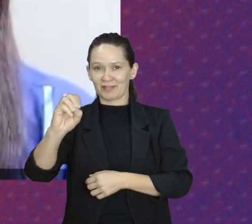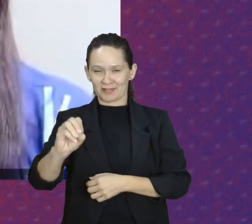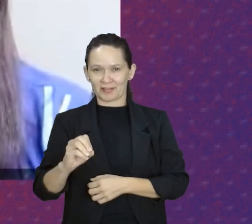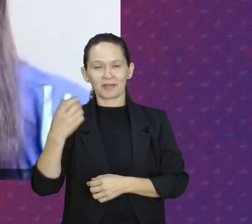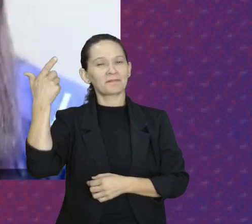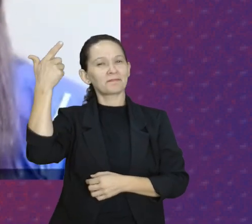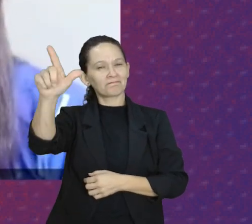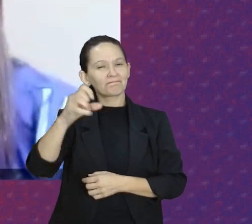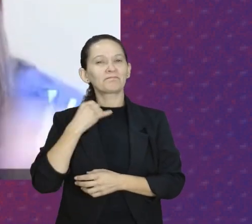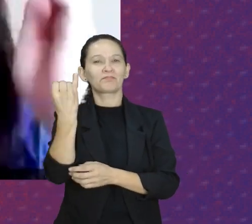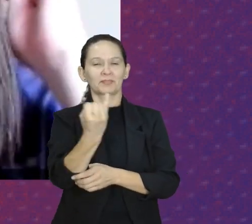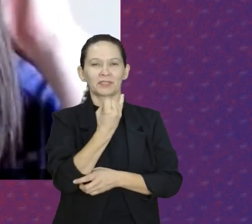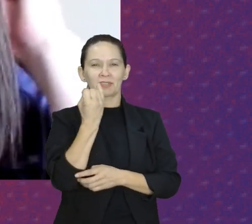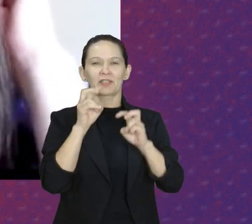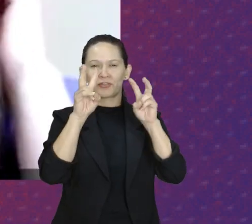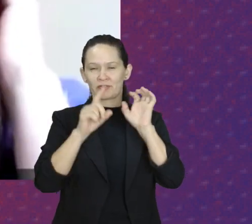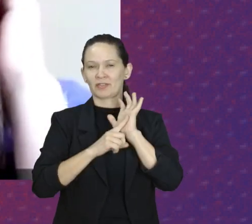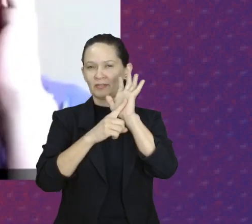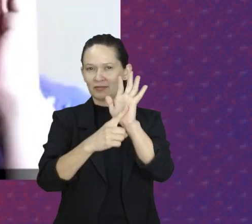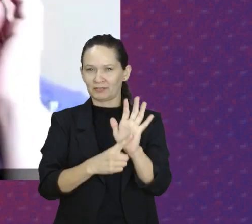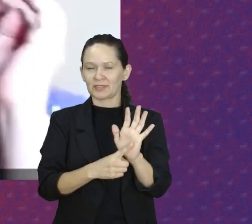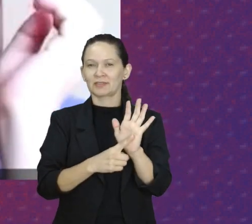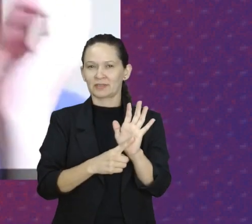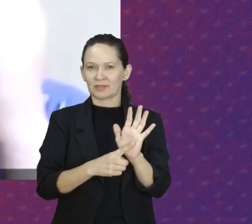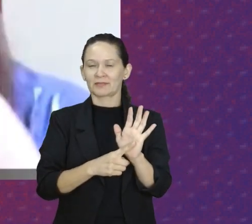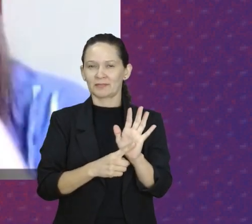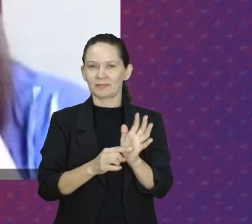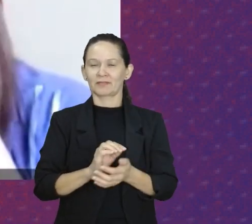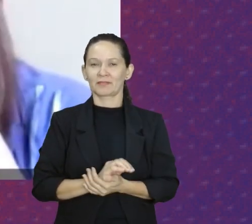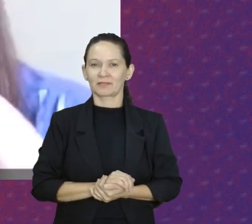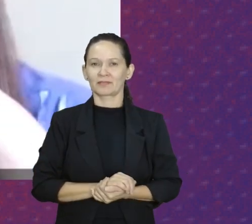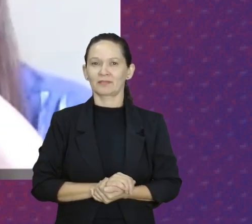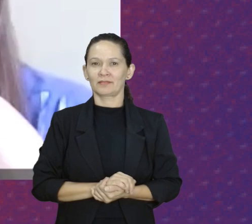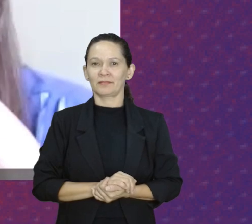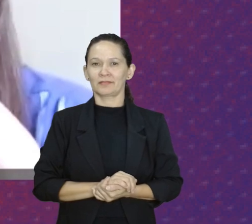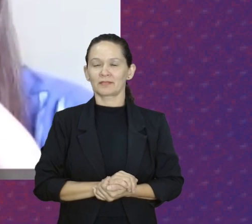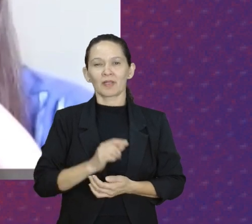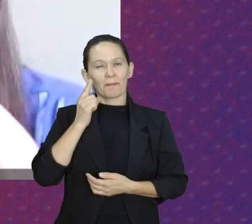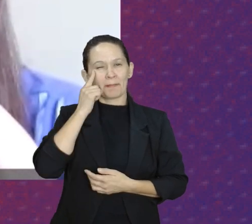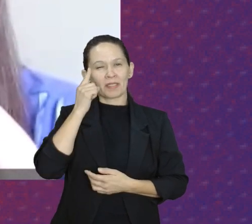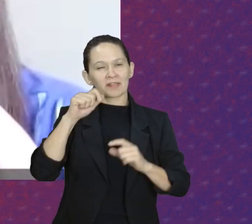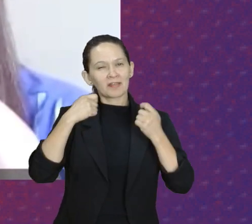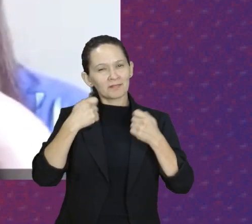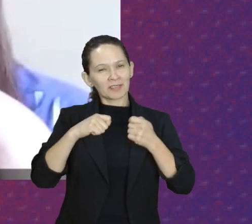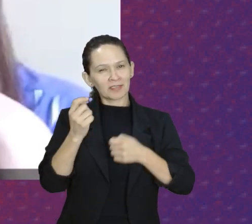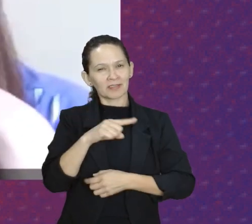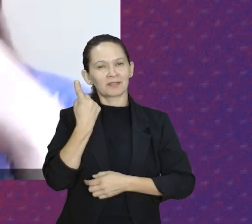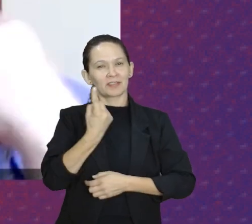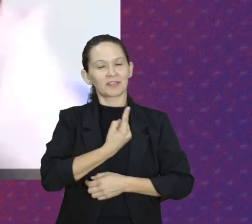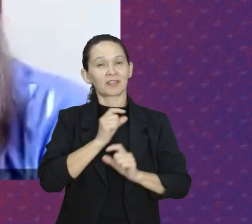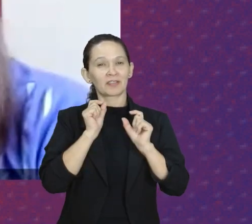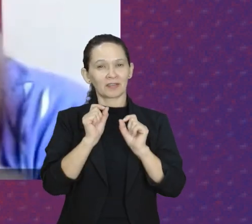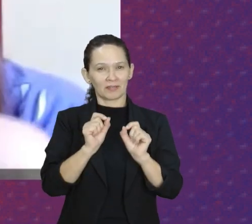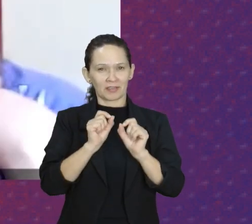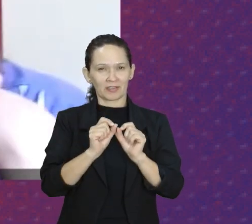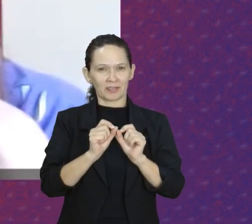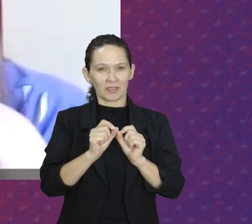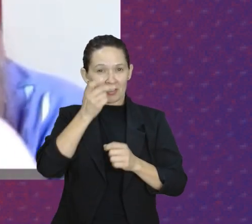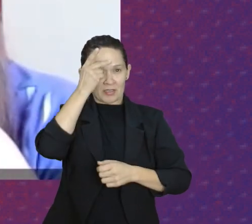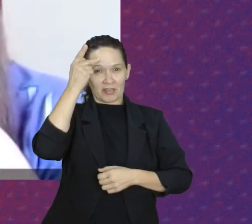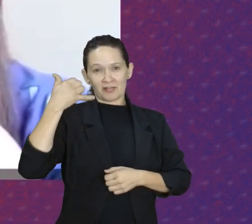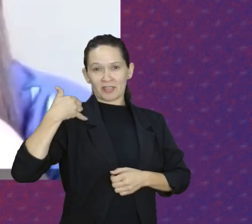outra questão que é importante também a gente pensar, que os